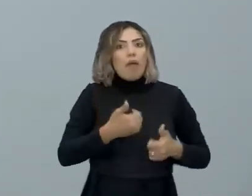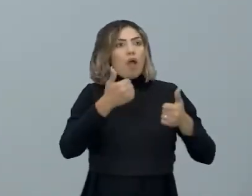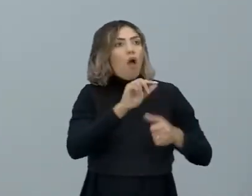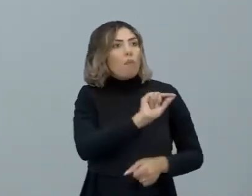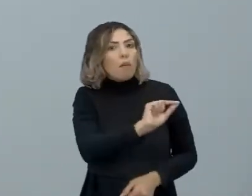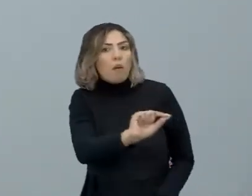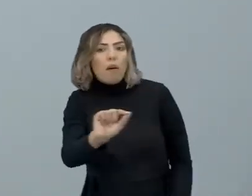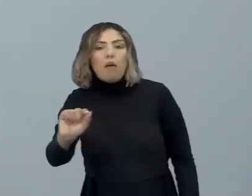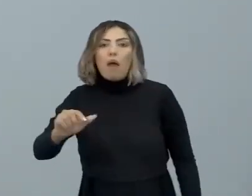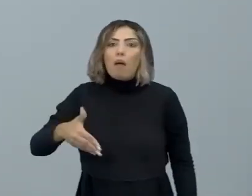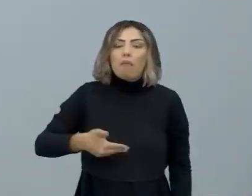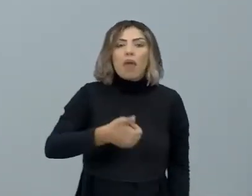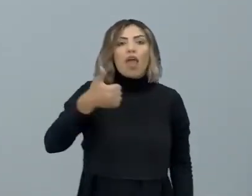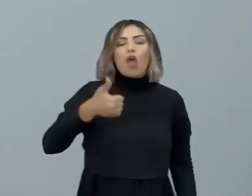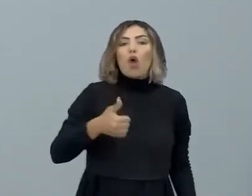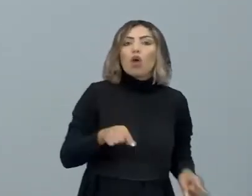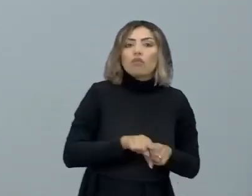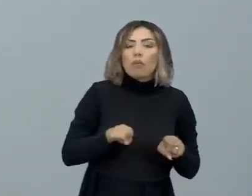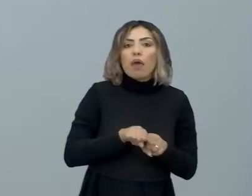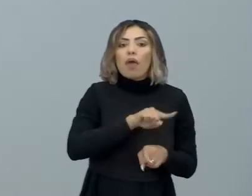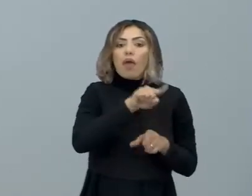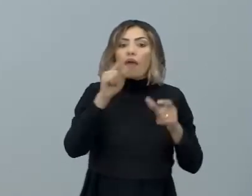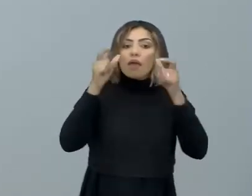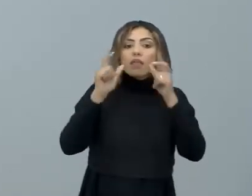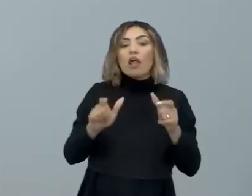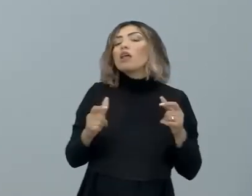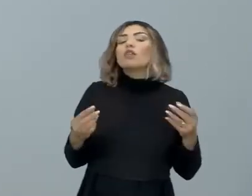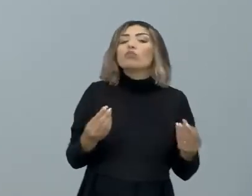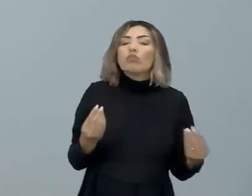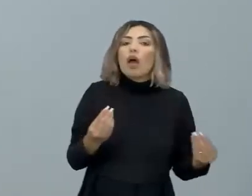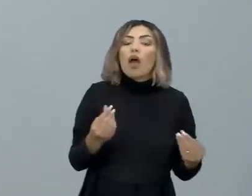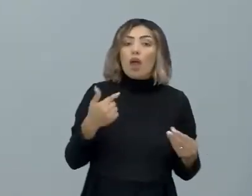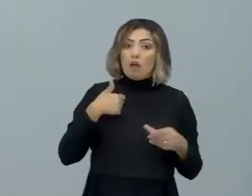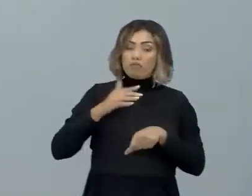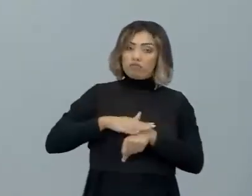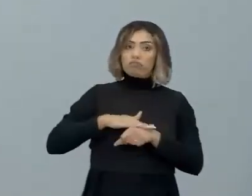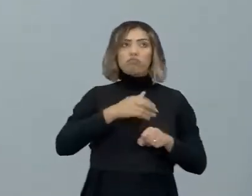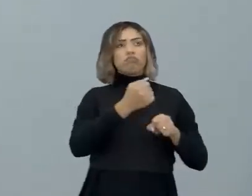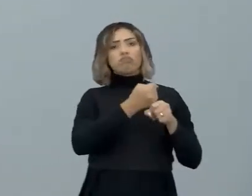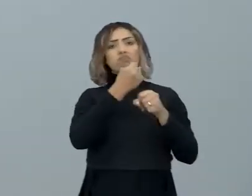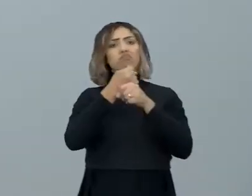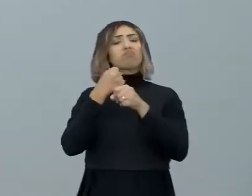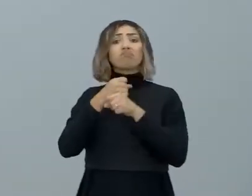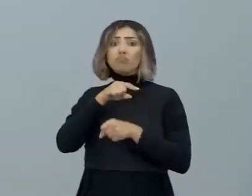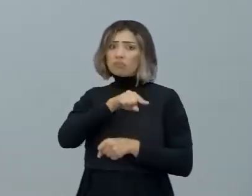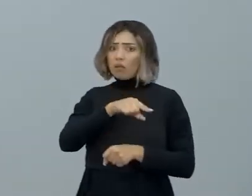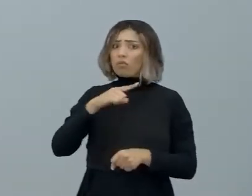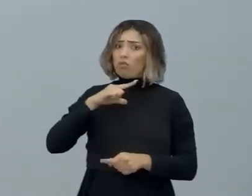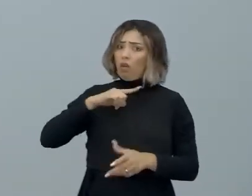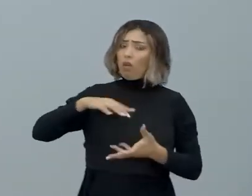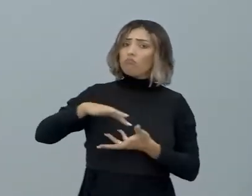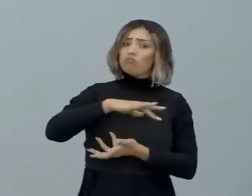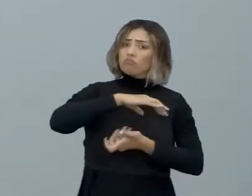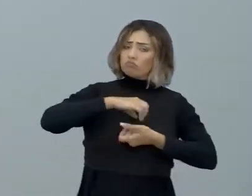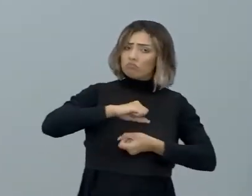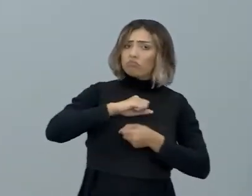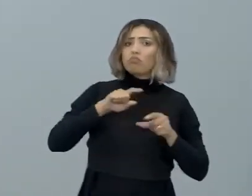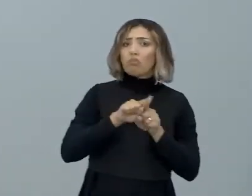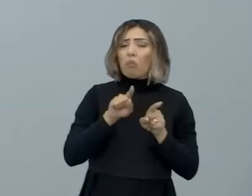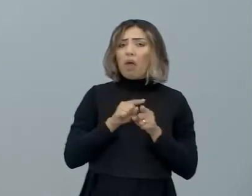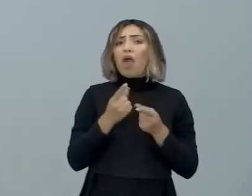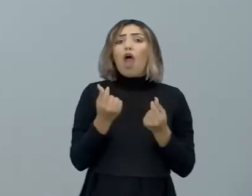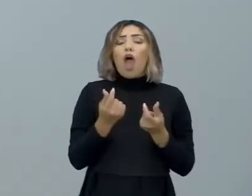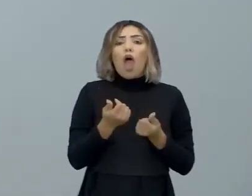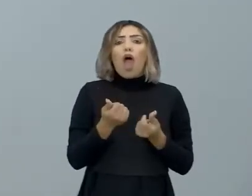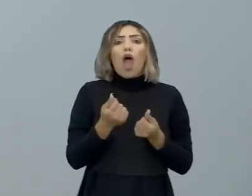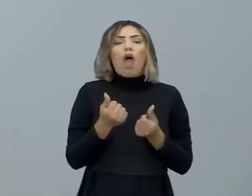né? E que vai despertar muito interesse, porque é uma construção que vai ser sustentável e que vai gerar economia